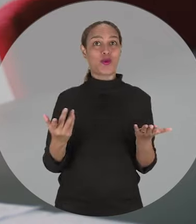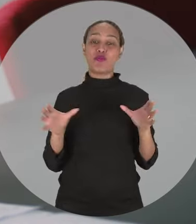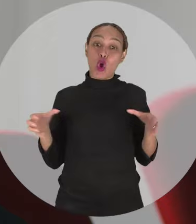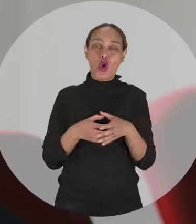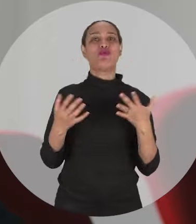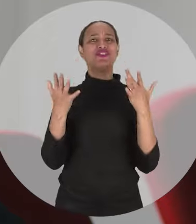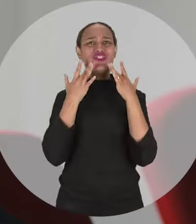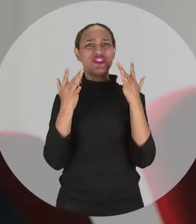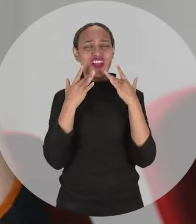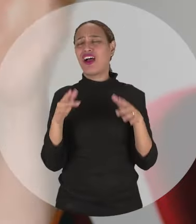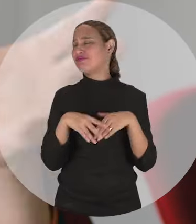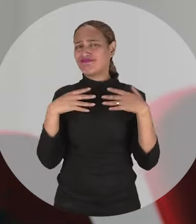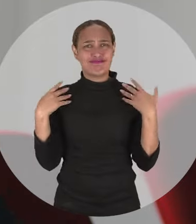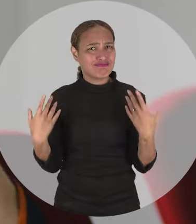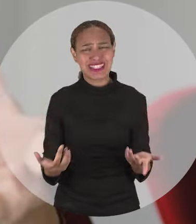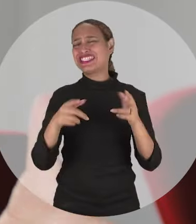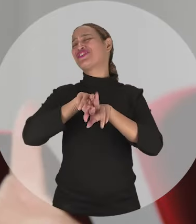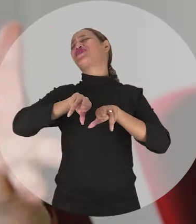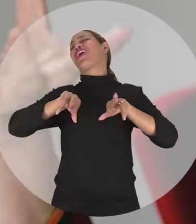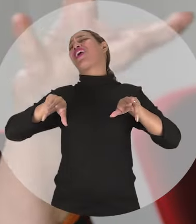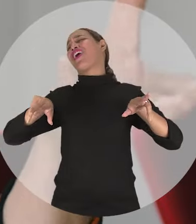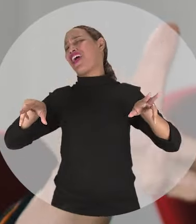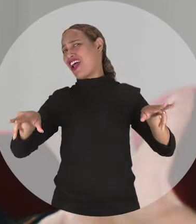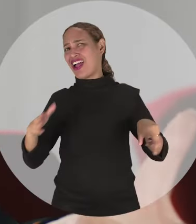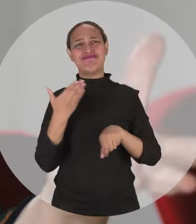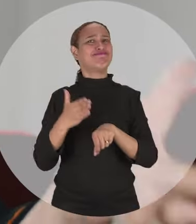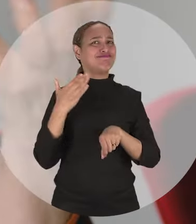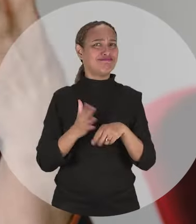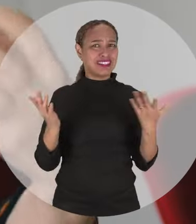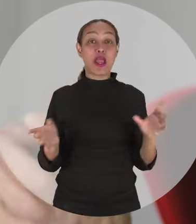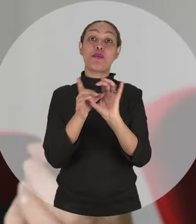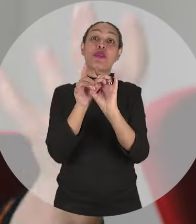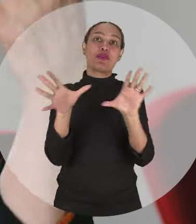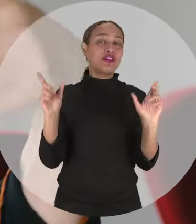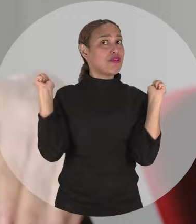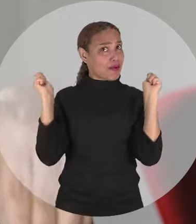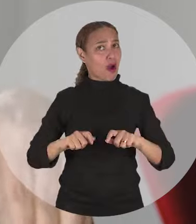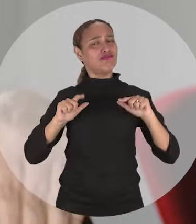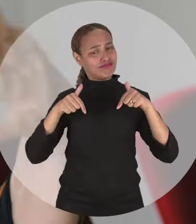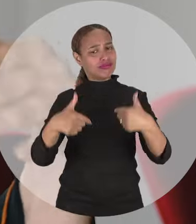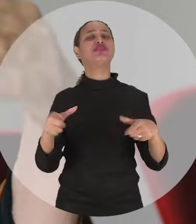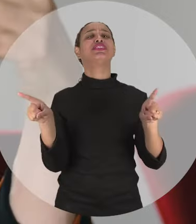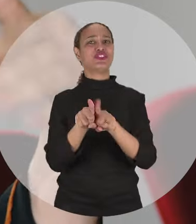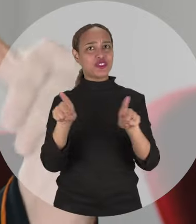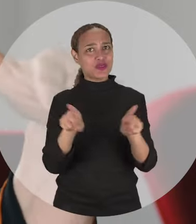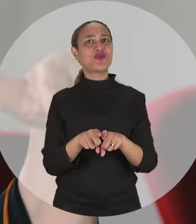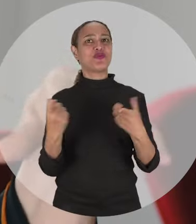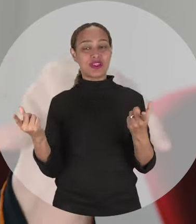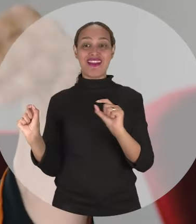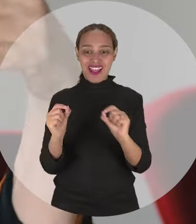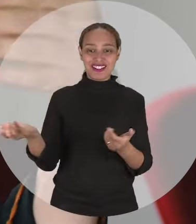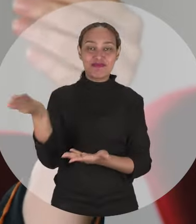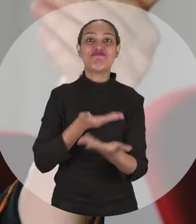de teatro, enfim, diferentes atividades permitem que se faça também essa